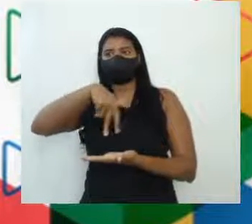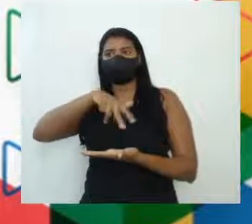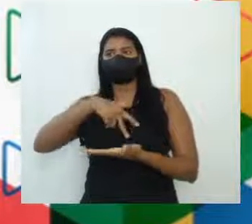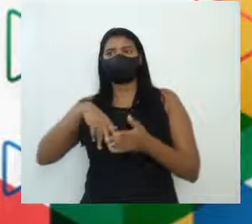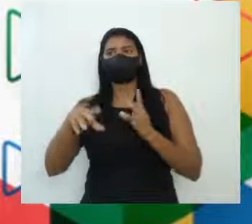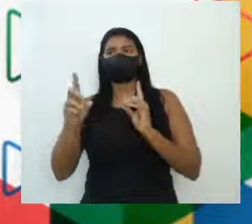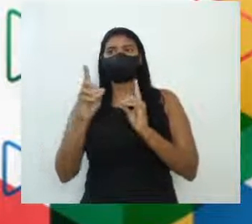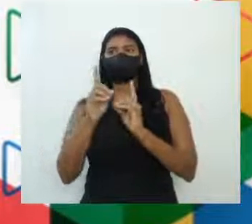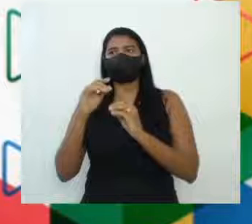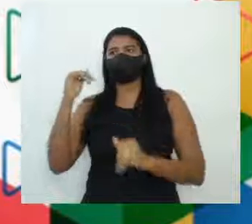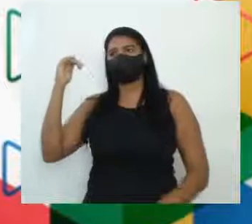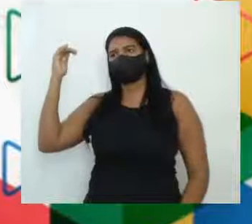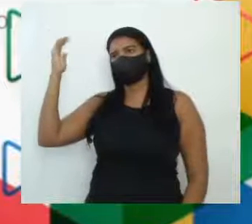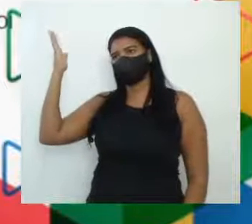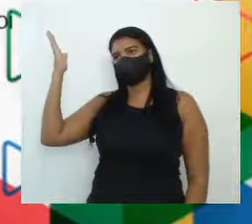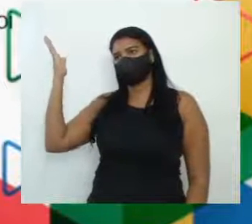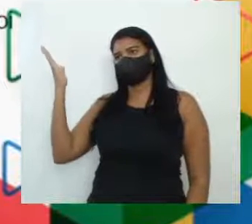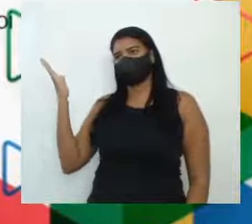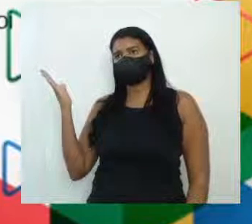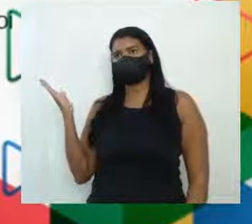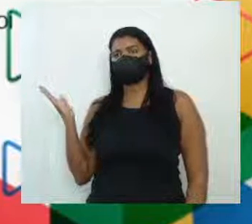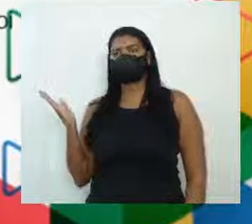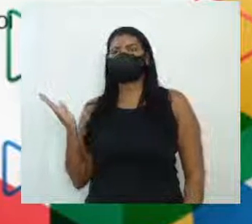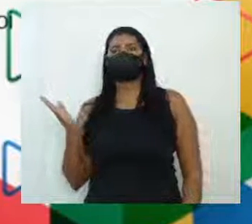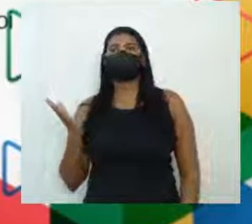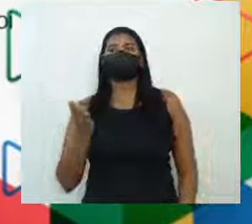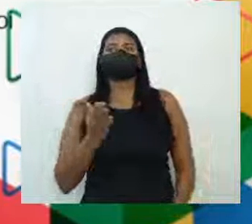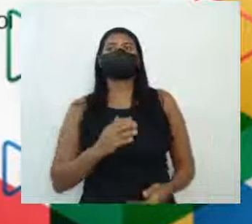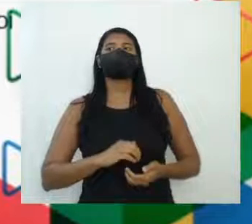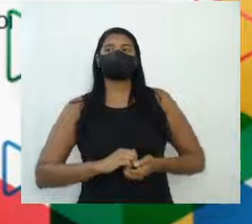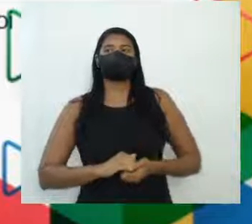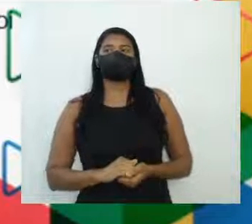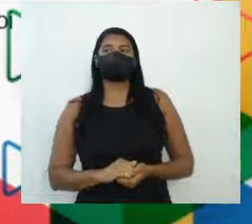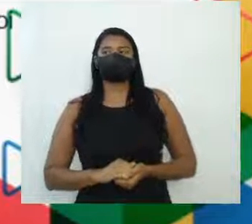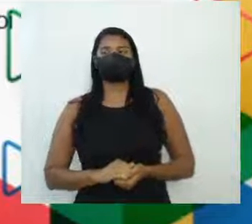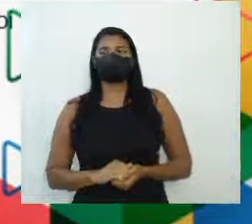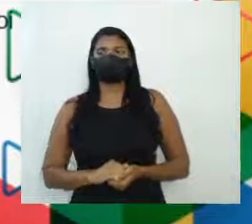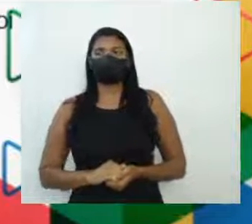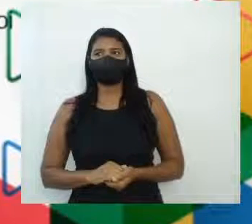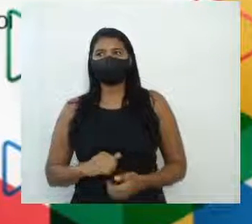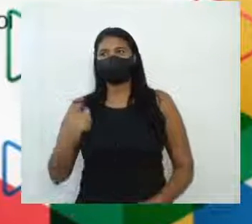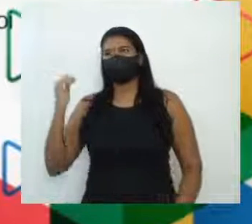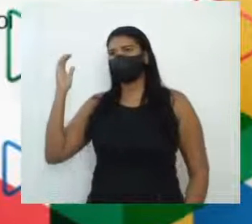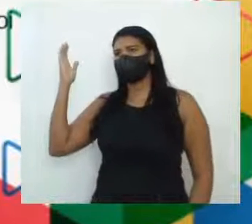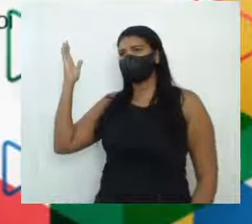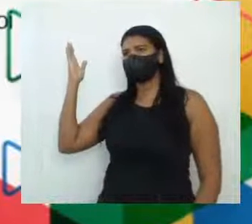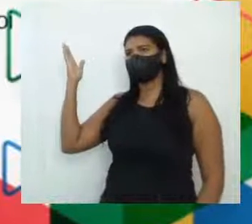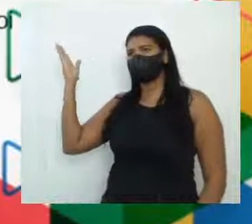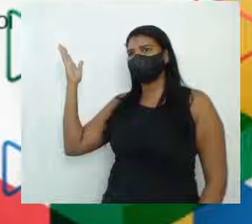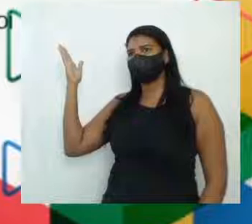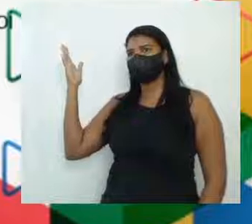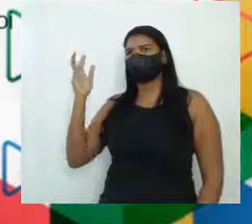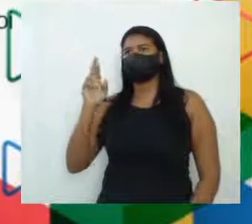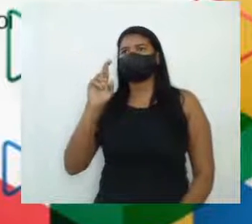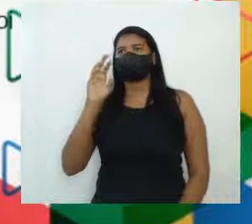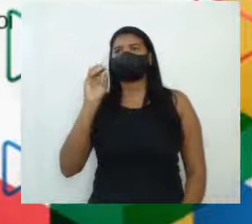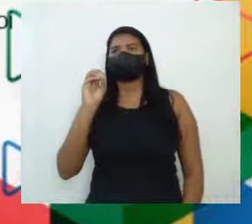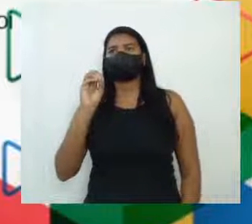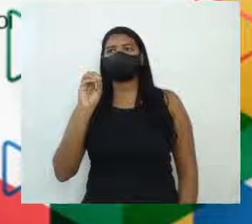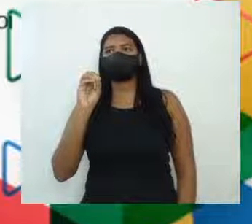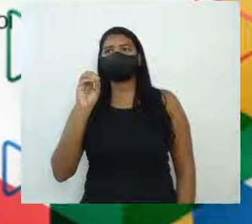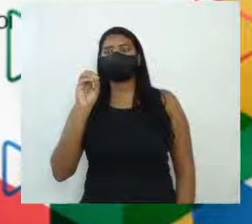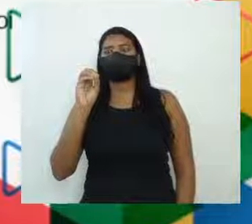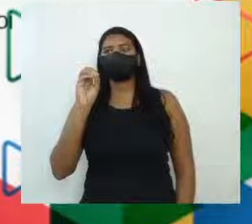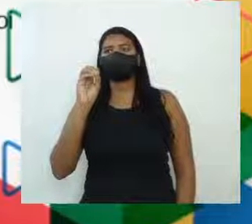encontrar esses elementos. E aí, eu queria que vocês observassem agora Rudolf Laban dentro da quinesfera. Na realidade, é um